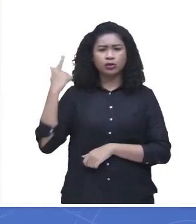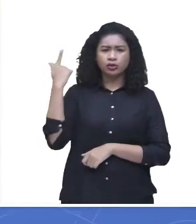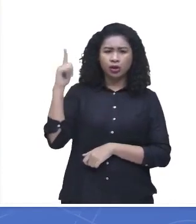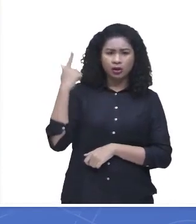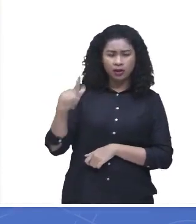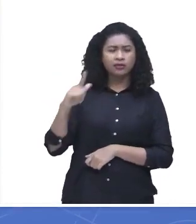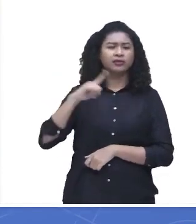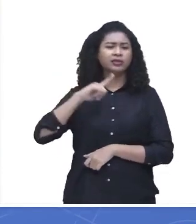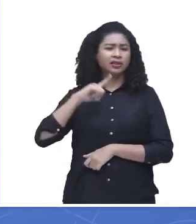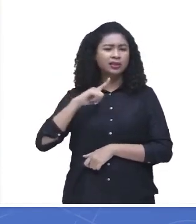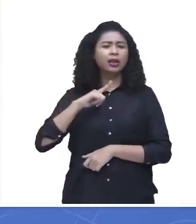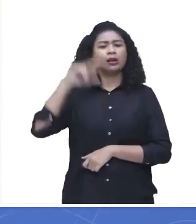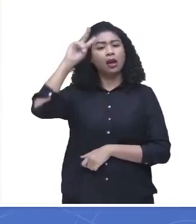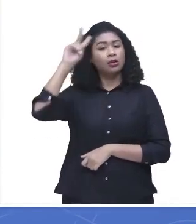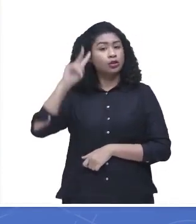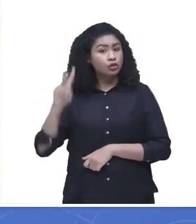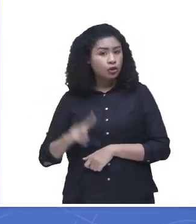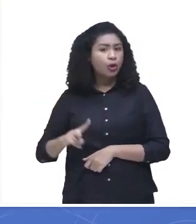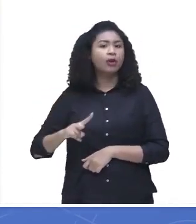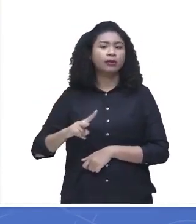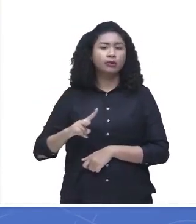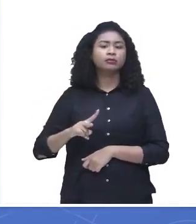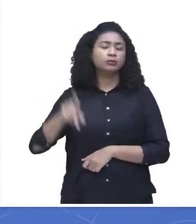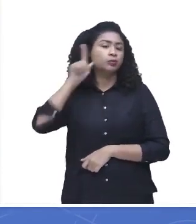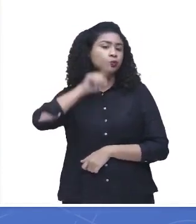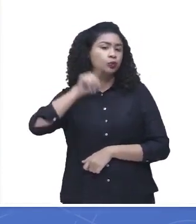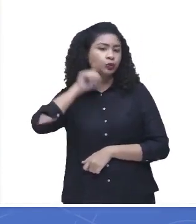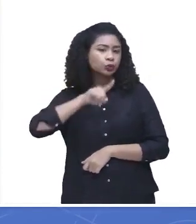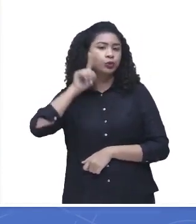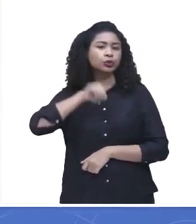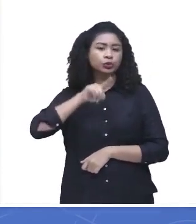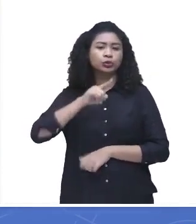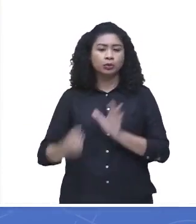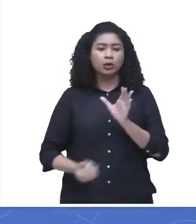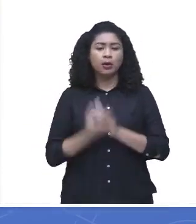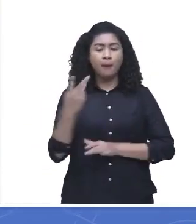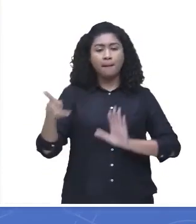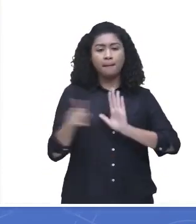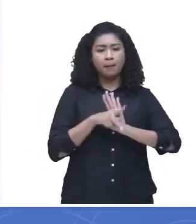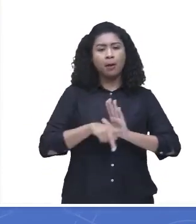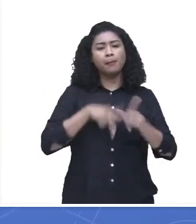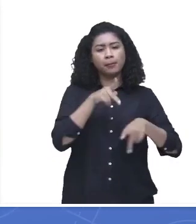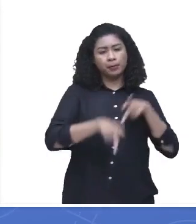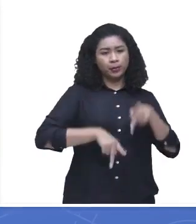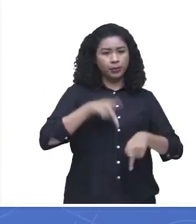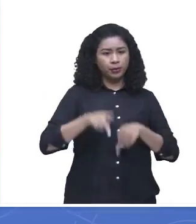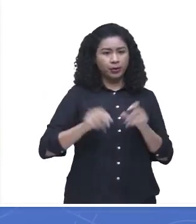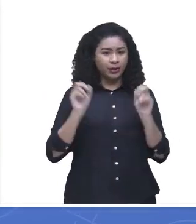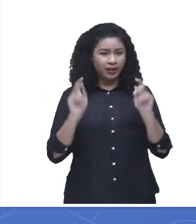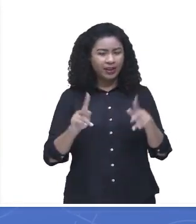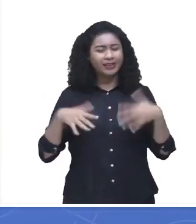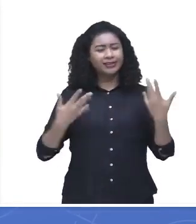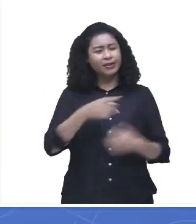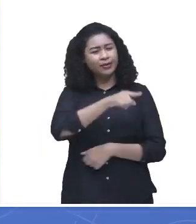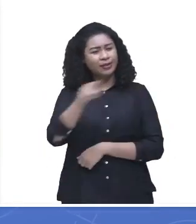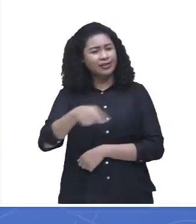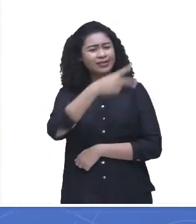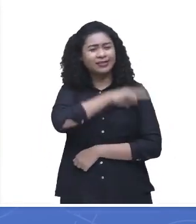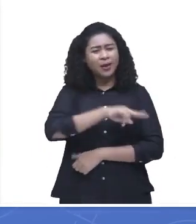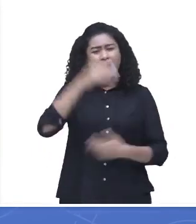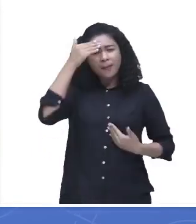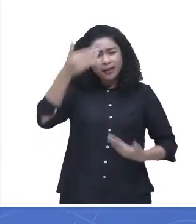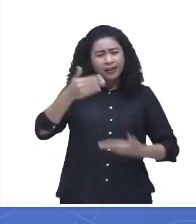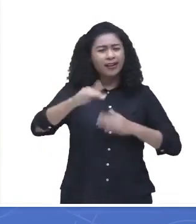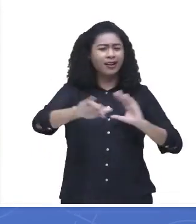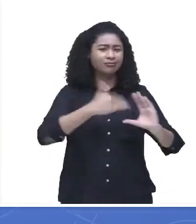da construção histórica dos Estados Unidos para a sua própria população, tudo bem? Então, segunda série, muito obrigada pela participação de